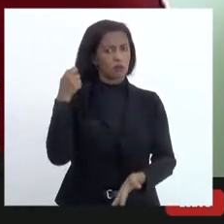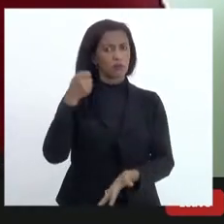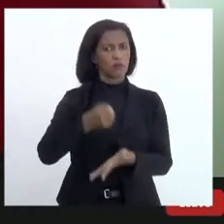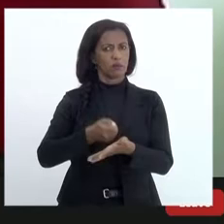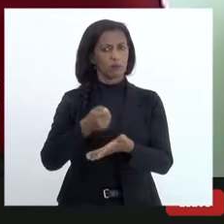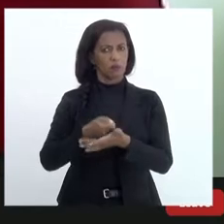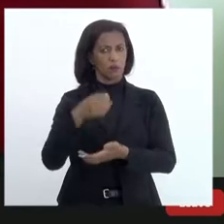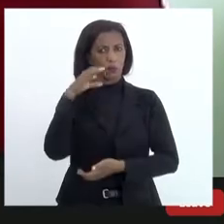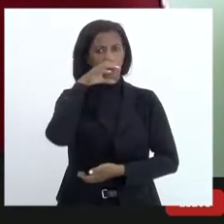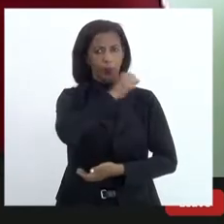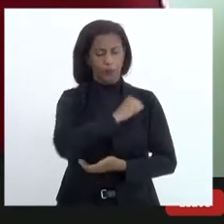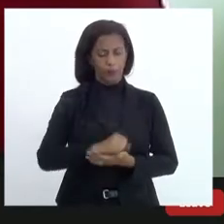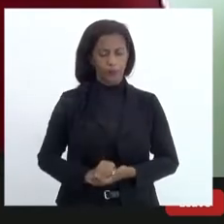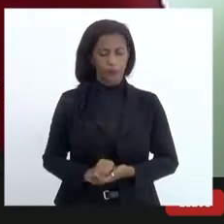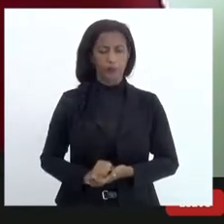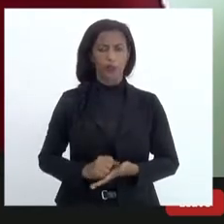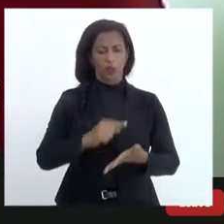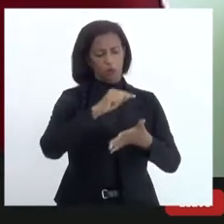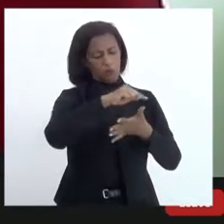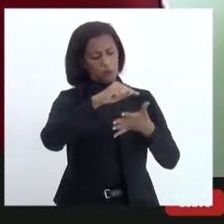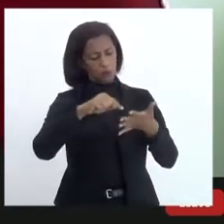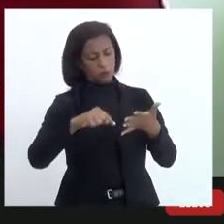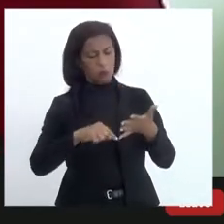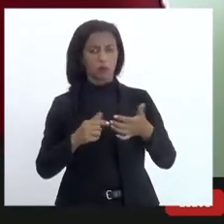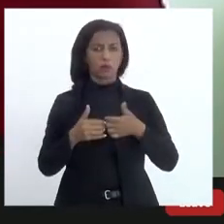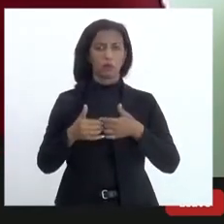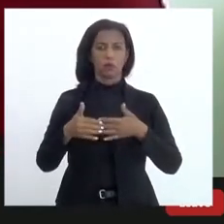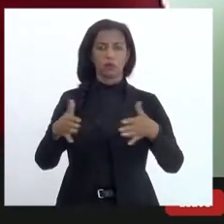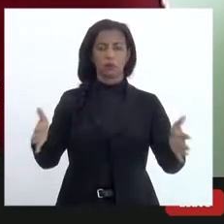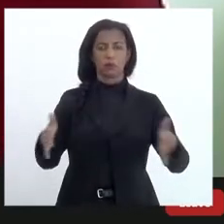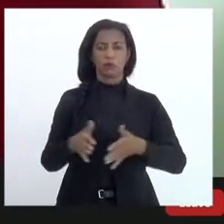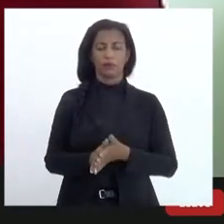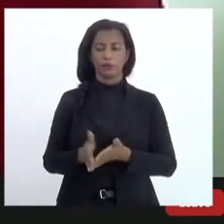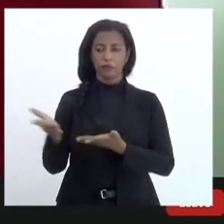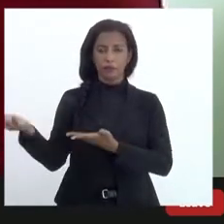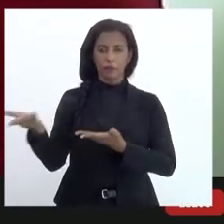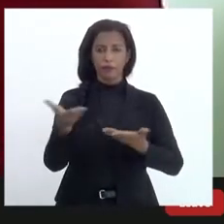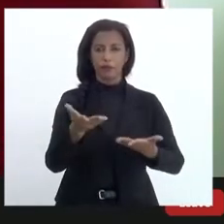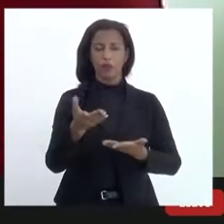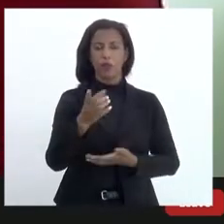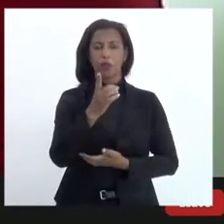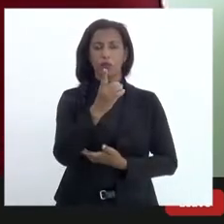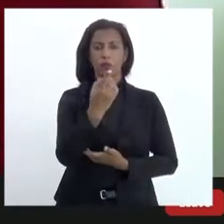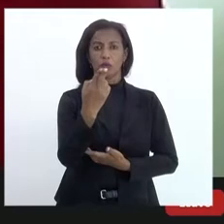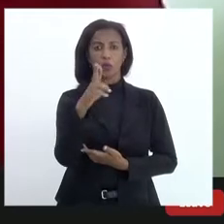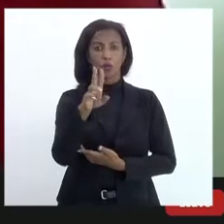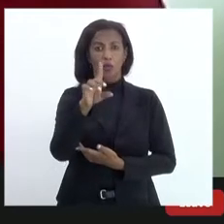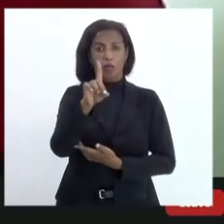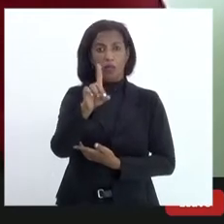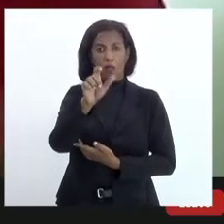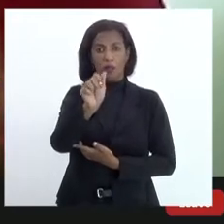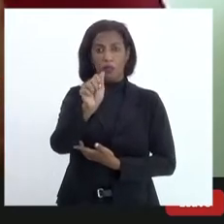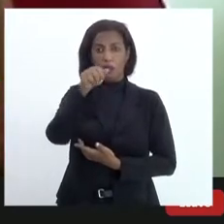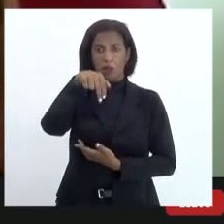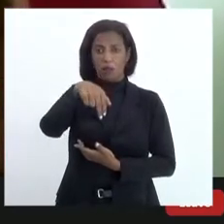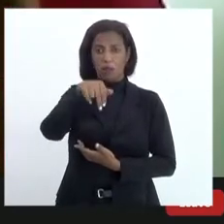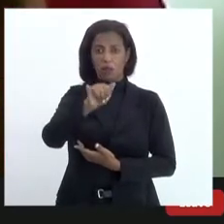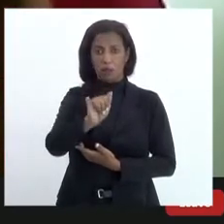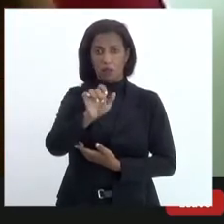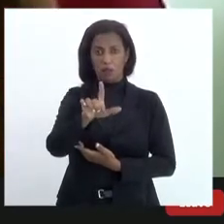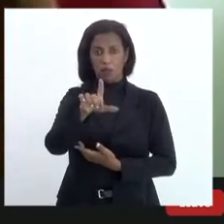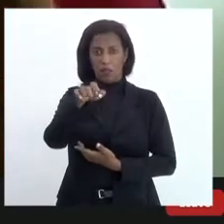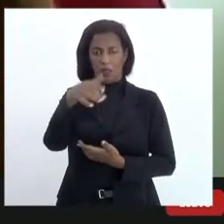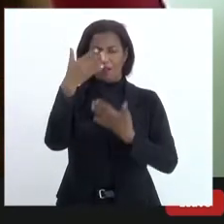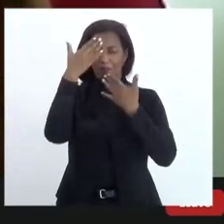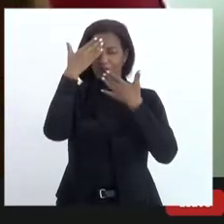e imediata. Então, feitas essas considerações iniciais, eu passo a palavra à doutora Daniele da Silva Magalhães,